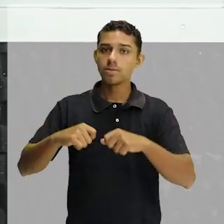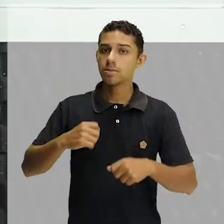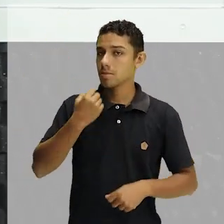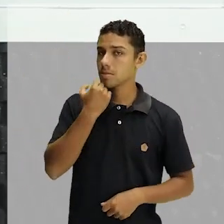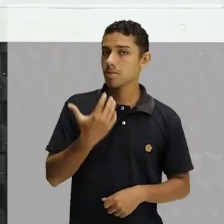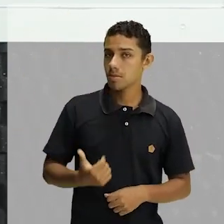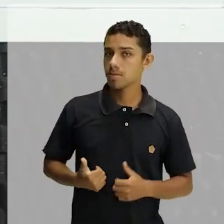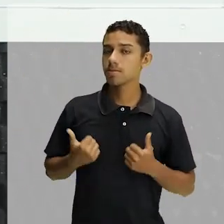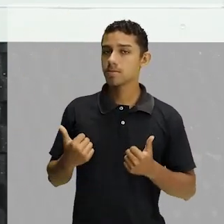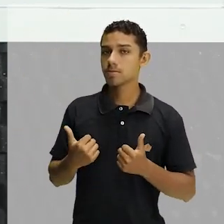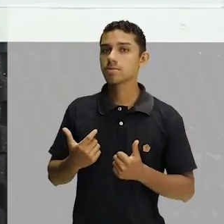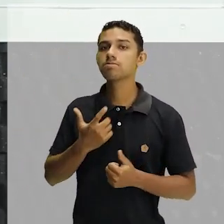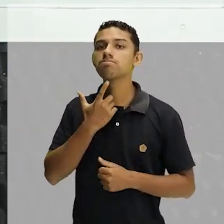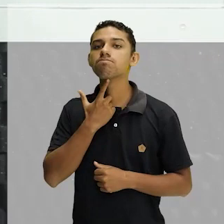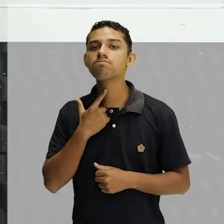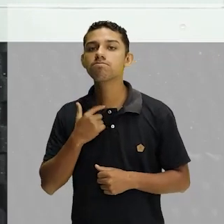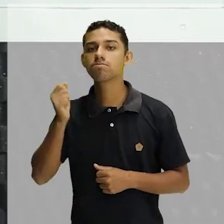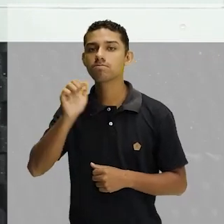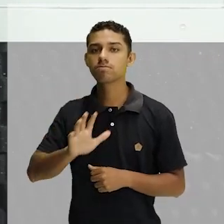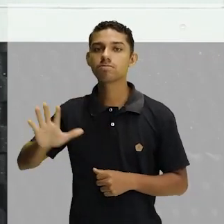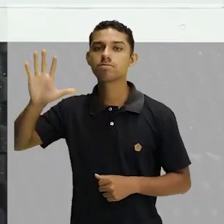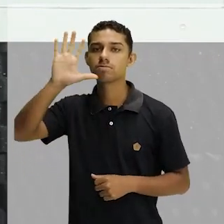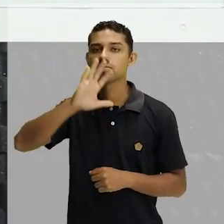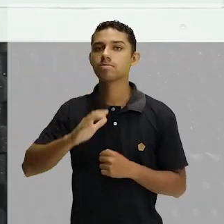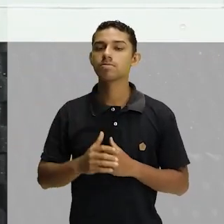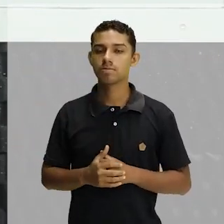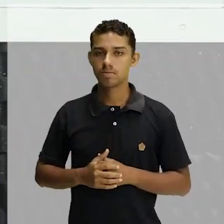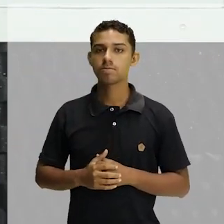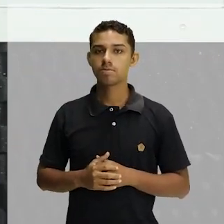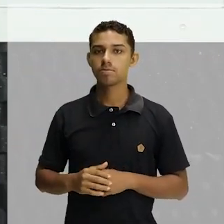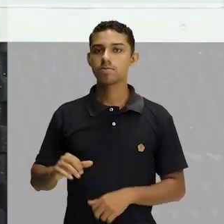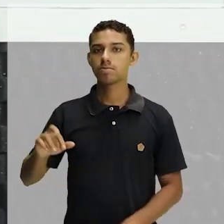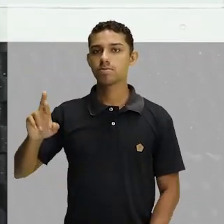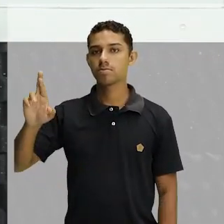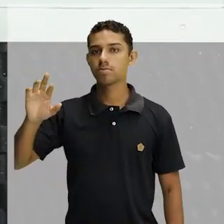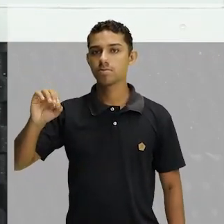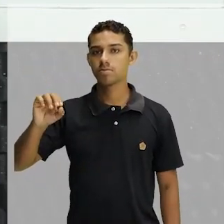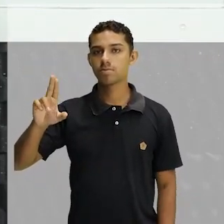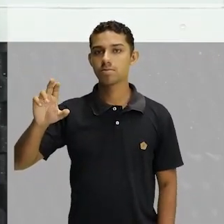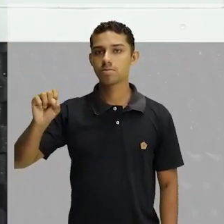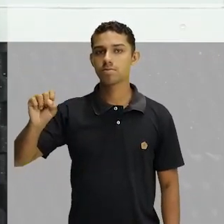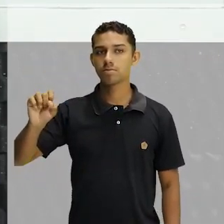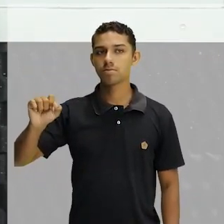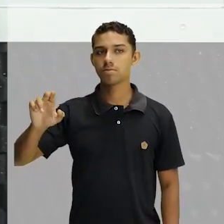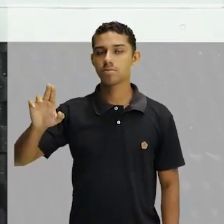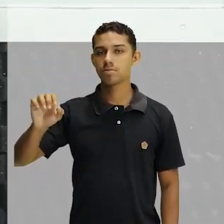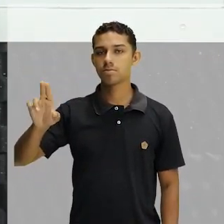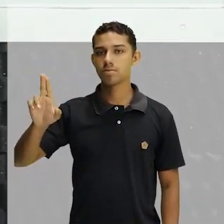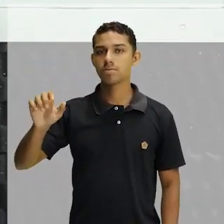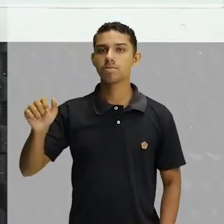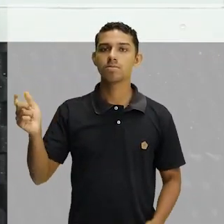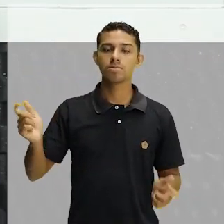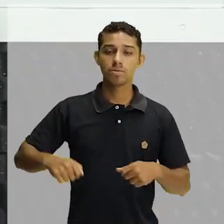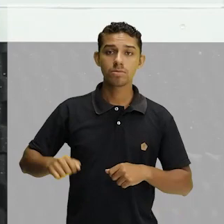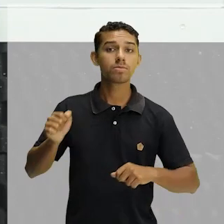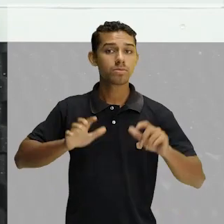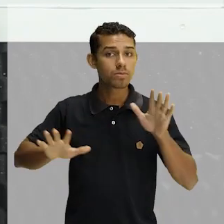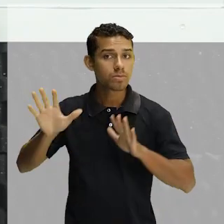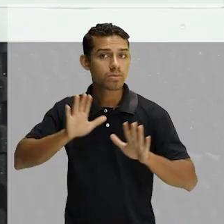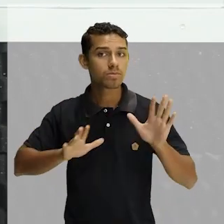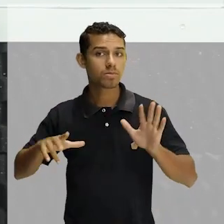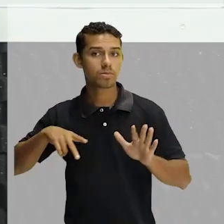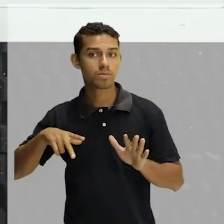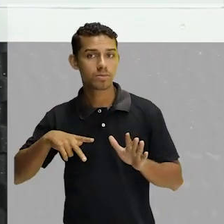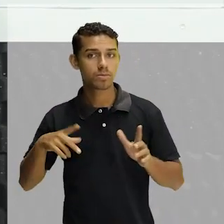comum, de vontade geral. Rousseau ainda adverte que a gente precisa ter muito cuidado com a propriedade privada, porque